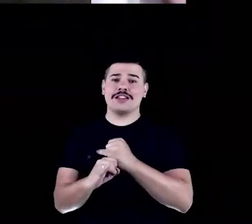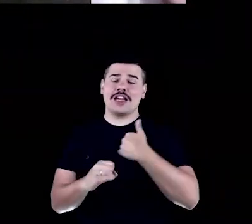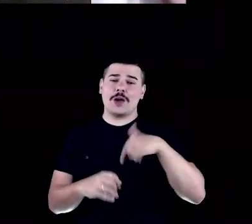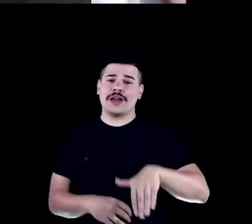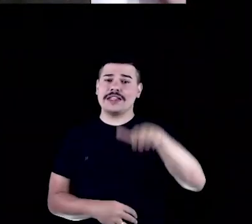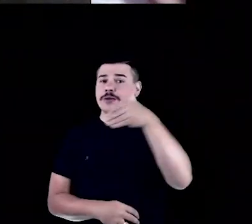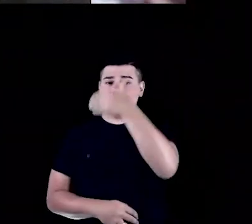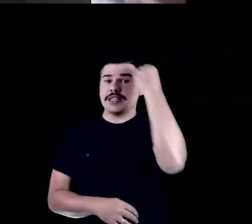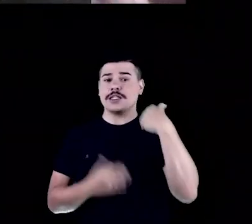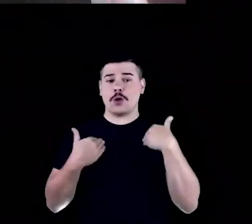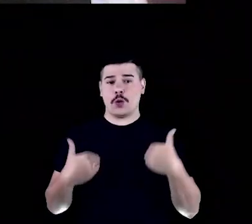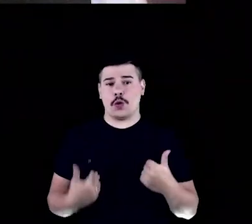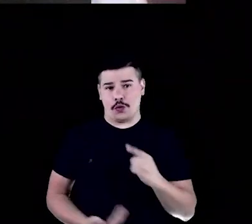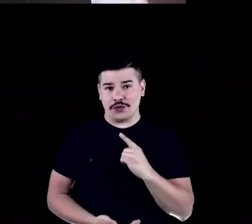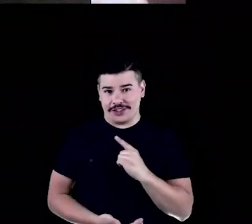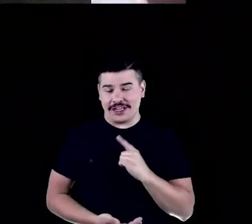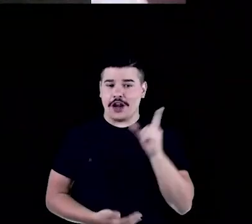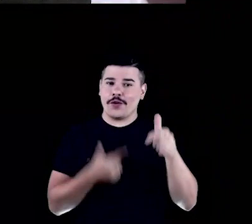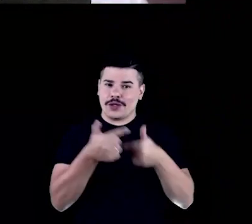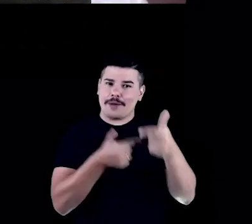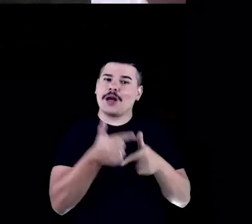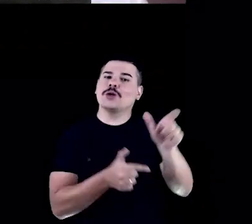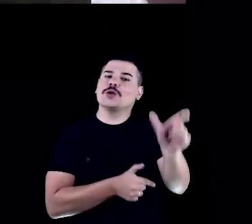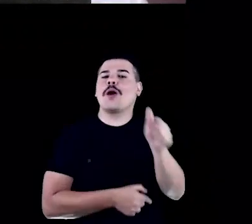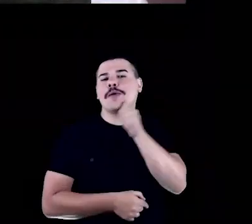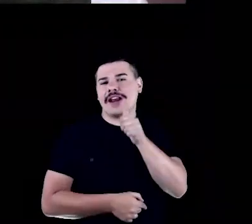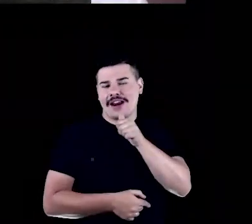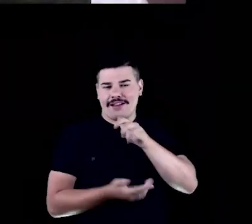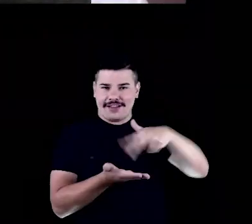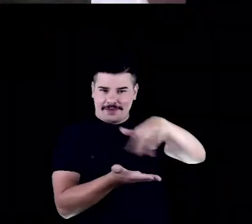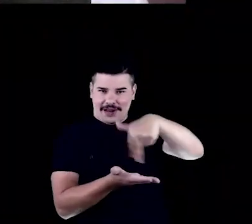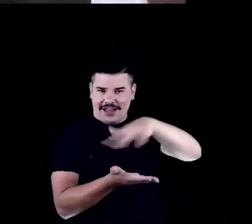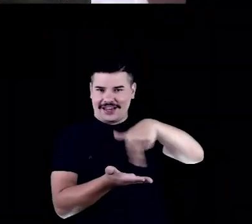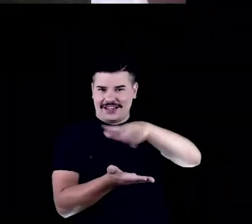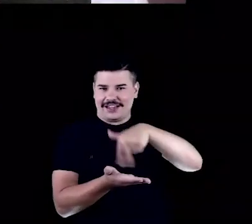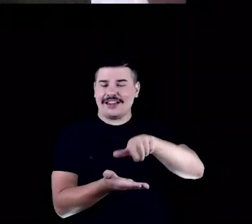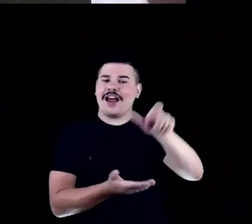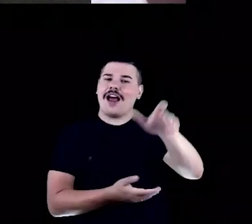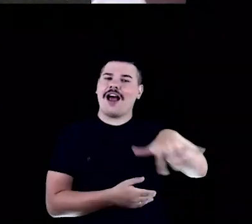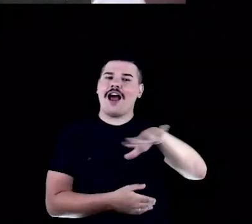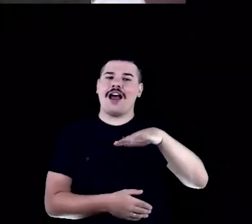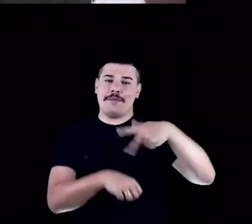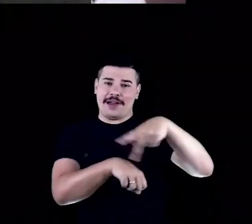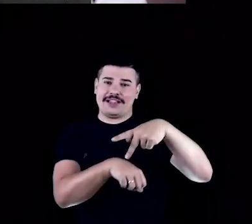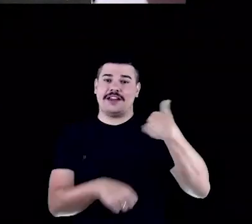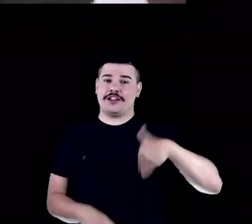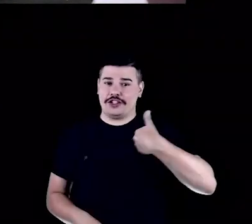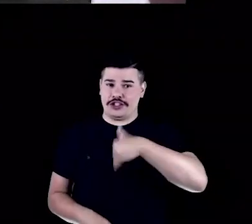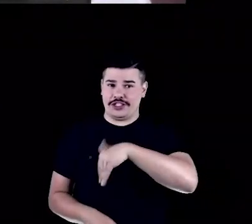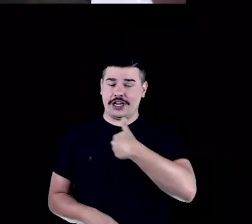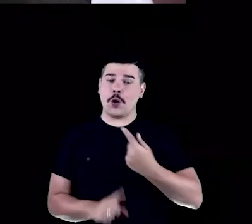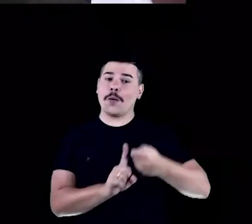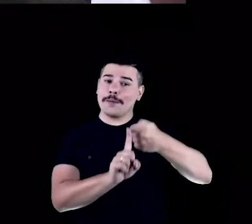que eu cresci esquecendo que eu tinha um corpo. E aí eu fui fazer um trabalho com uma bailarina argentina, que a gente tinha um mês para criar junto.